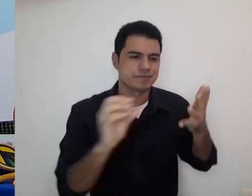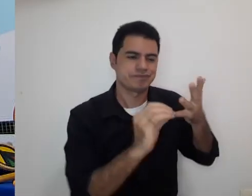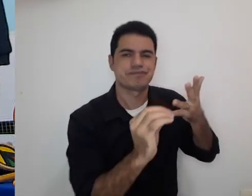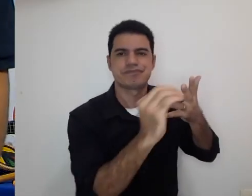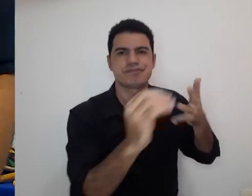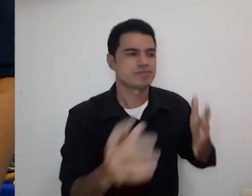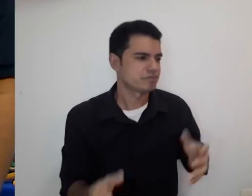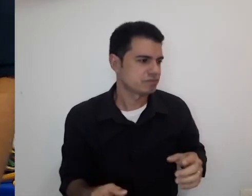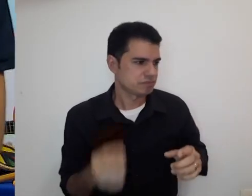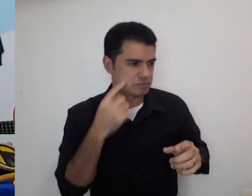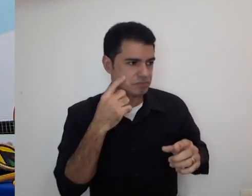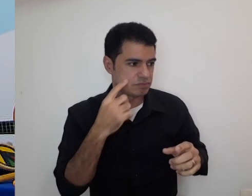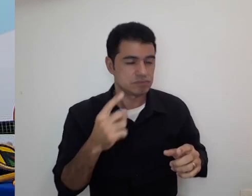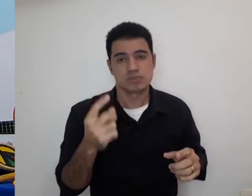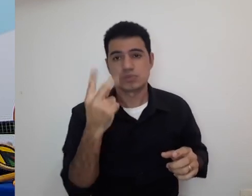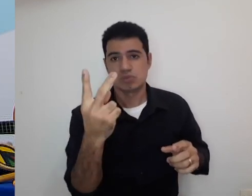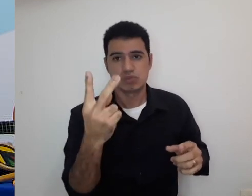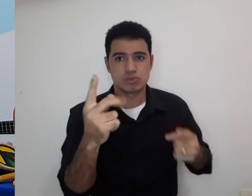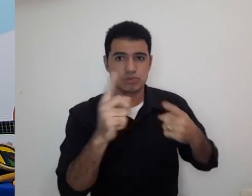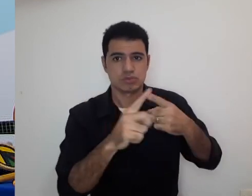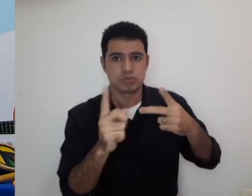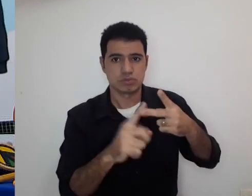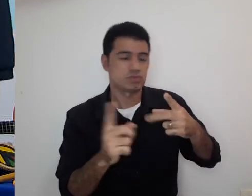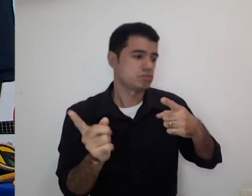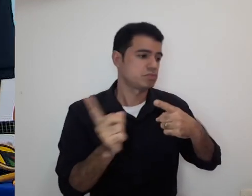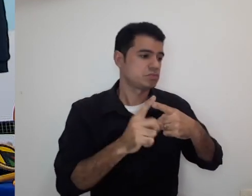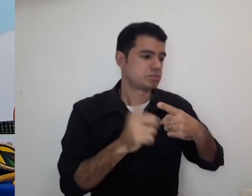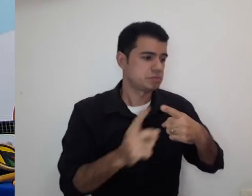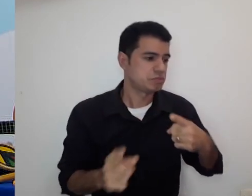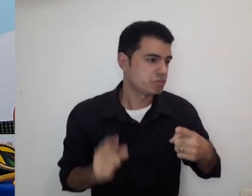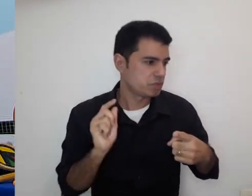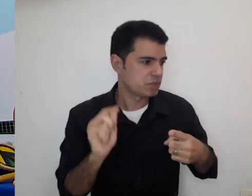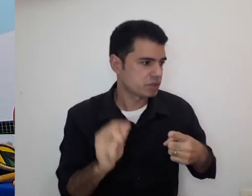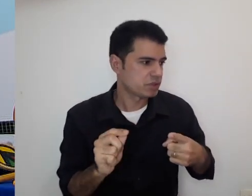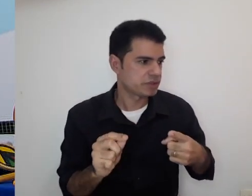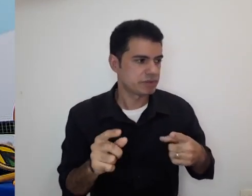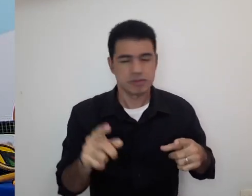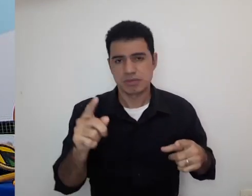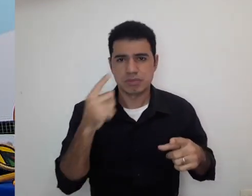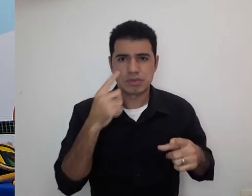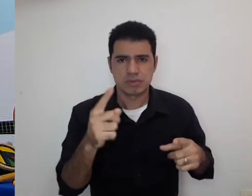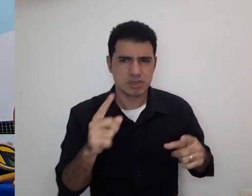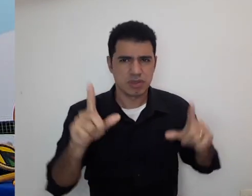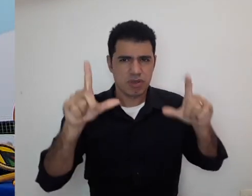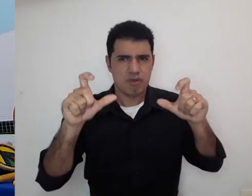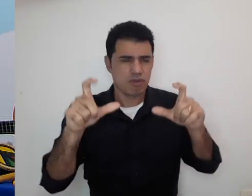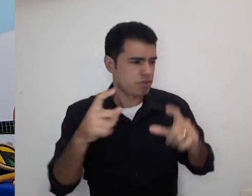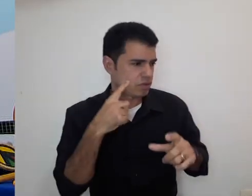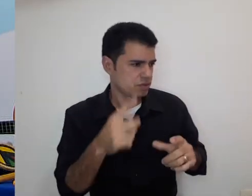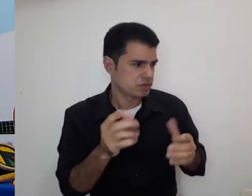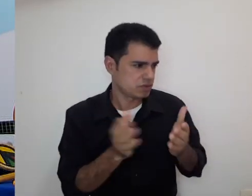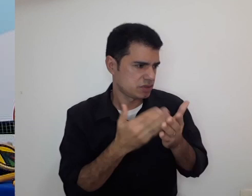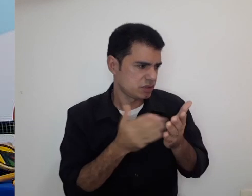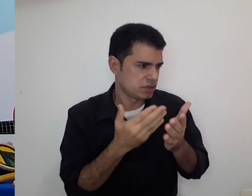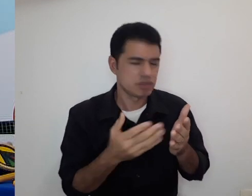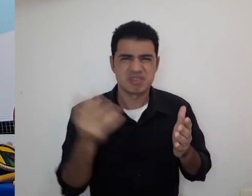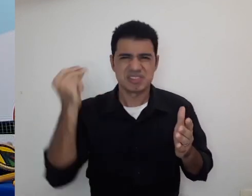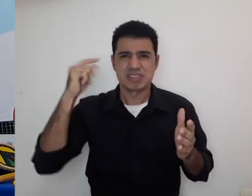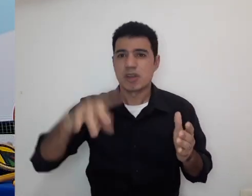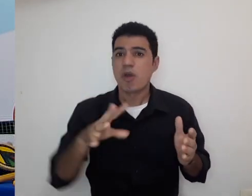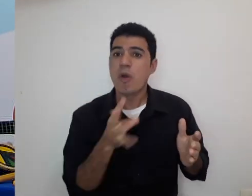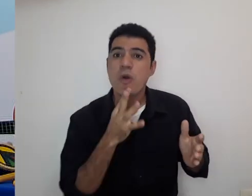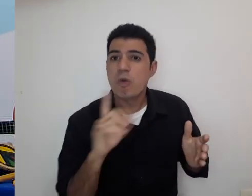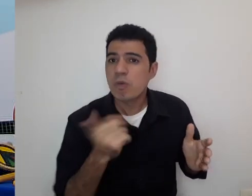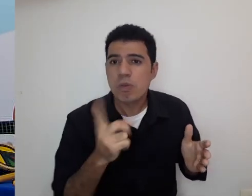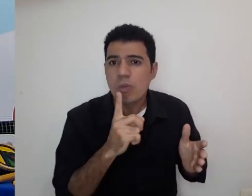de leitura para vocês, duas dicasinhas. Uma primeira dica é essa teoria musical para leigos, né? Está aqui, editora